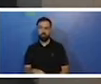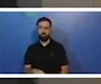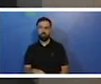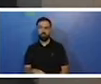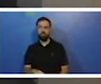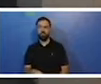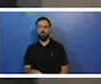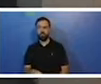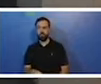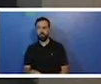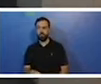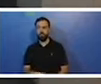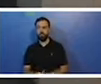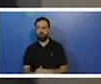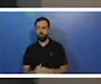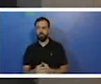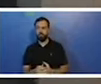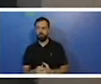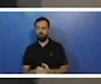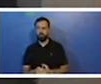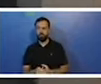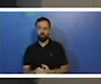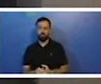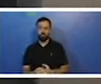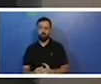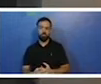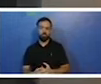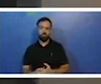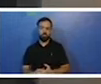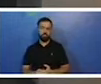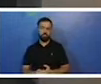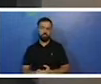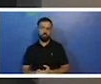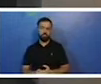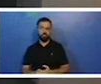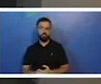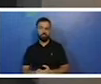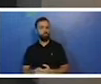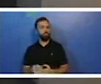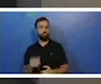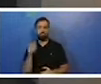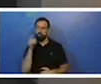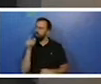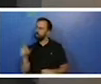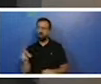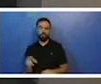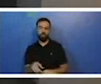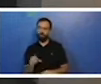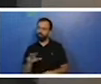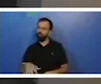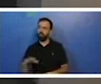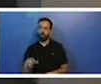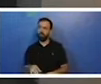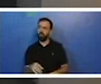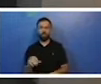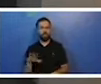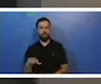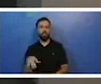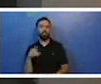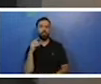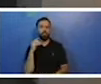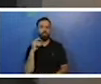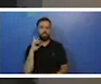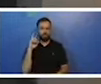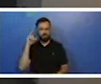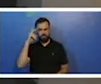mão tá esse é o movimento de bater bola professora quem não conseguir fazer se movimentar esse movimento é difícil